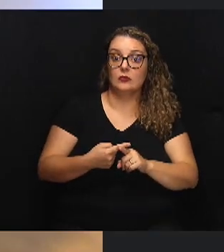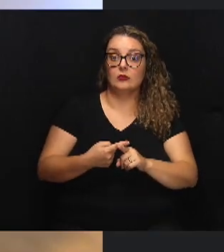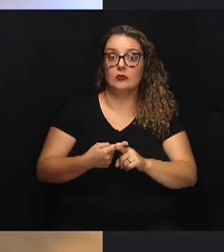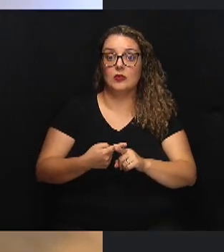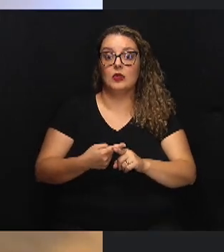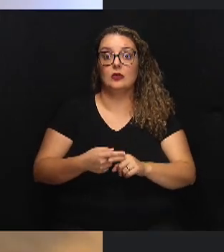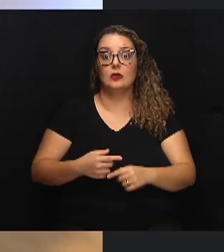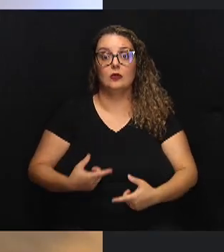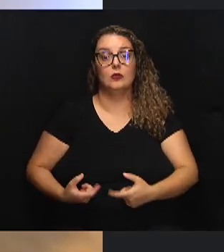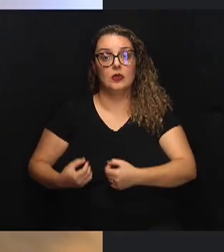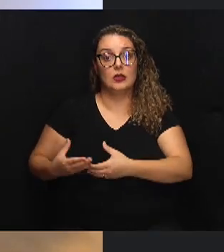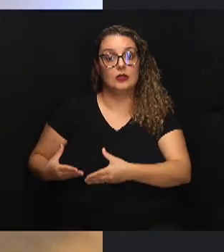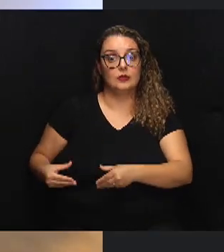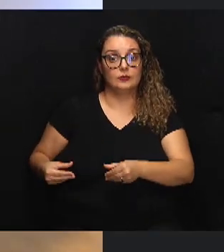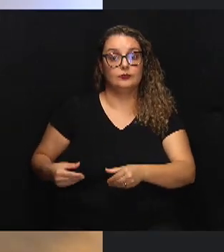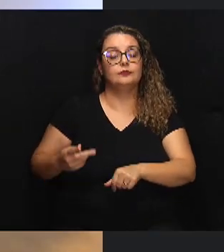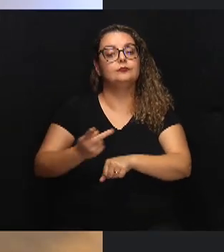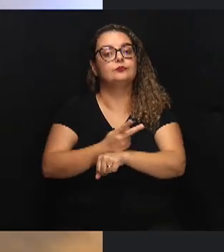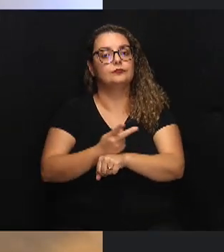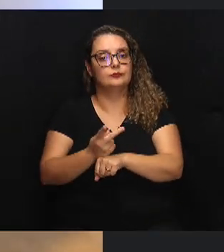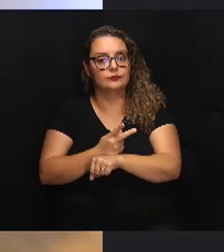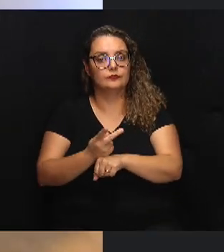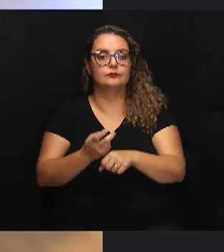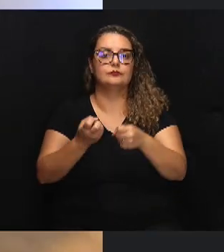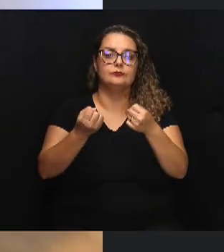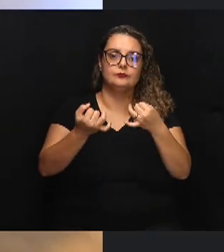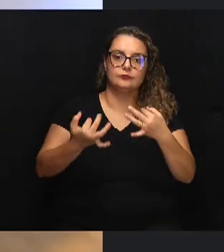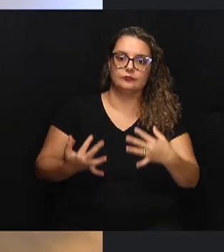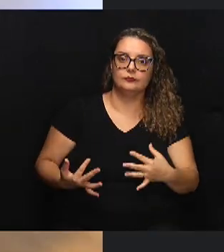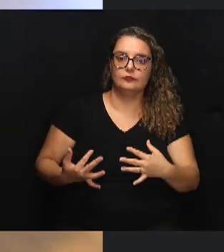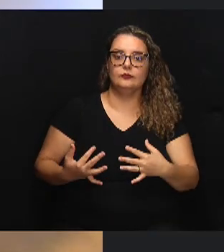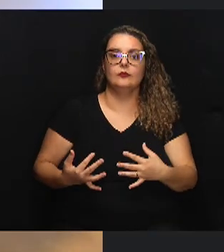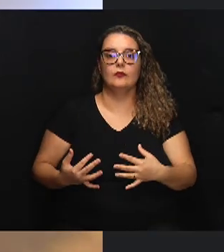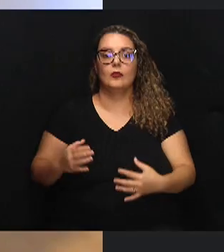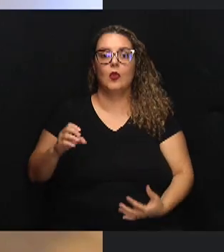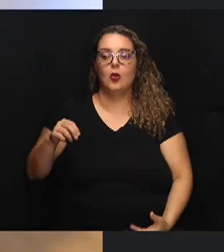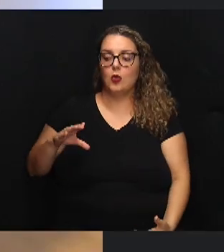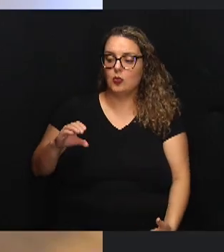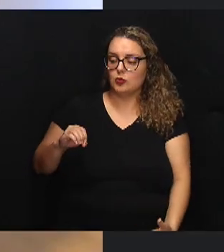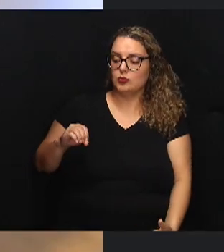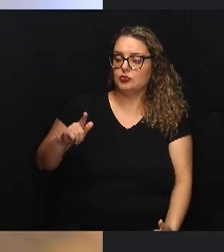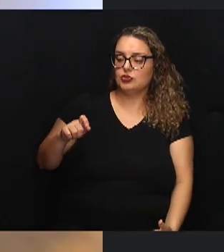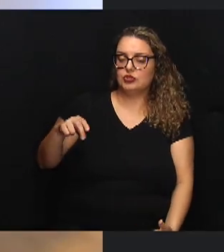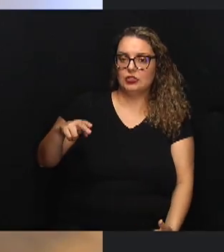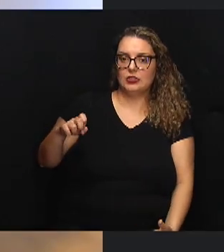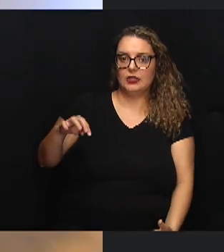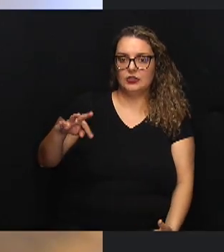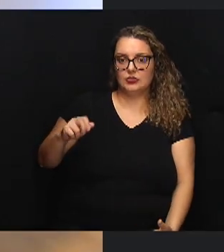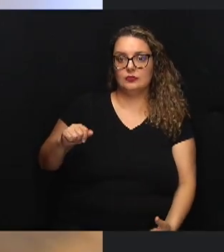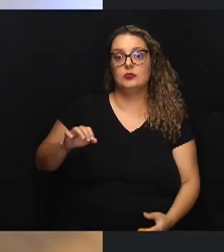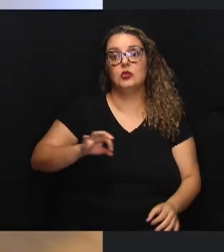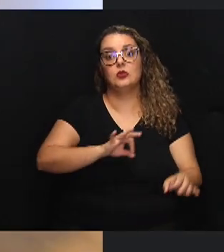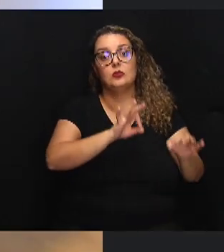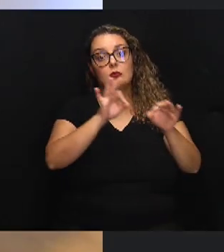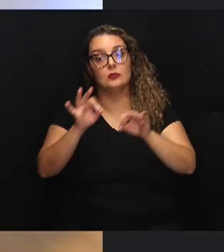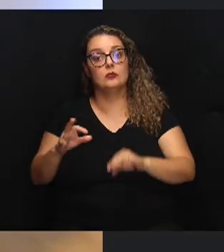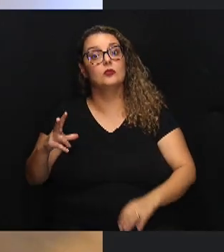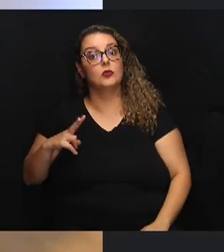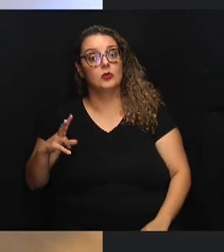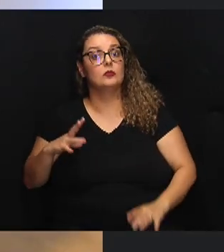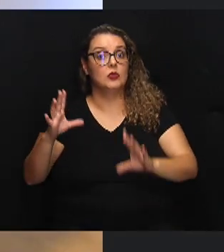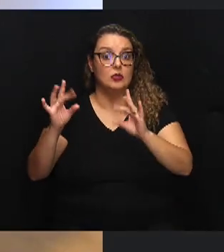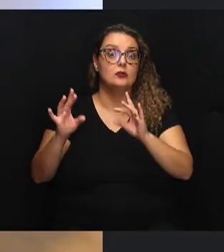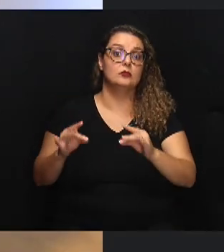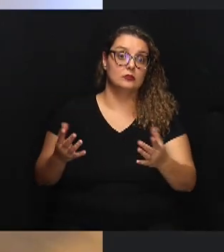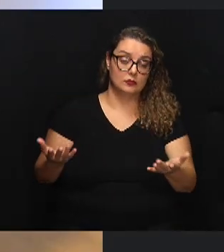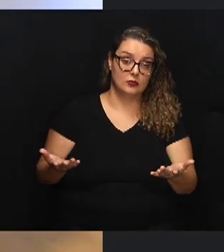câncer de pâncreas, procurar uma orientação oncogenética para que você possa ter um acompanhamento individualizado,